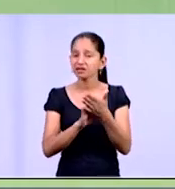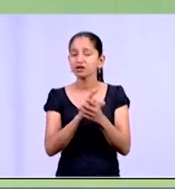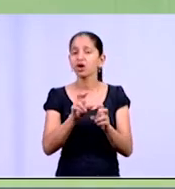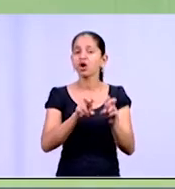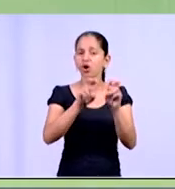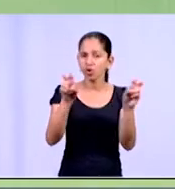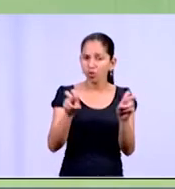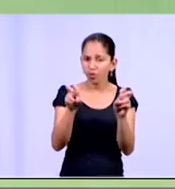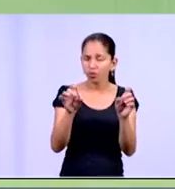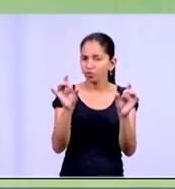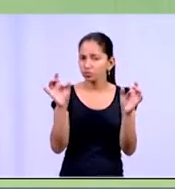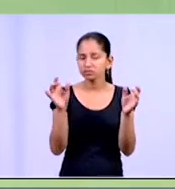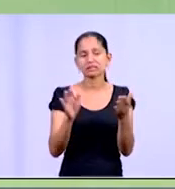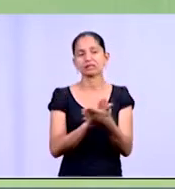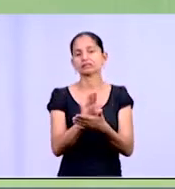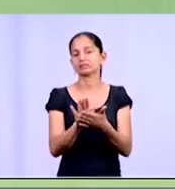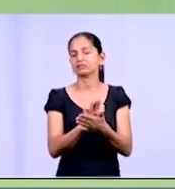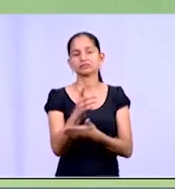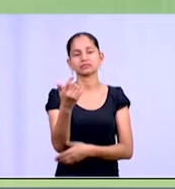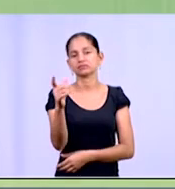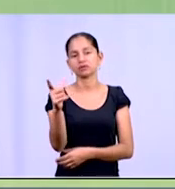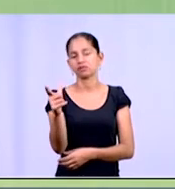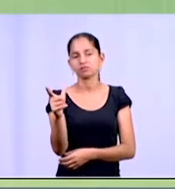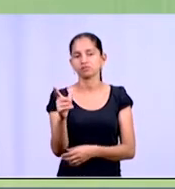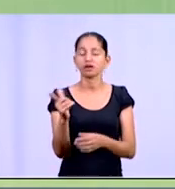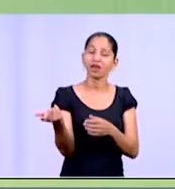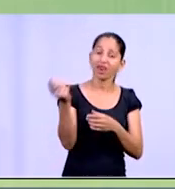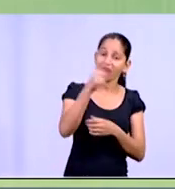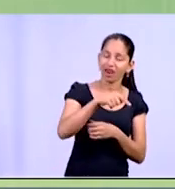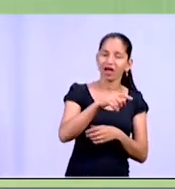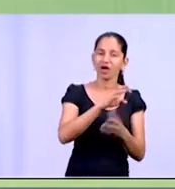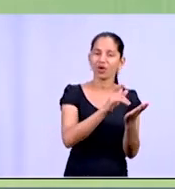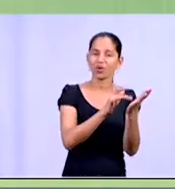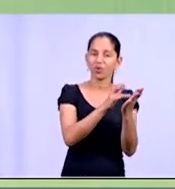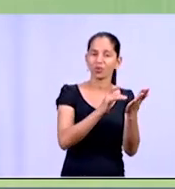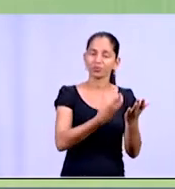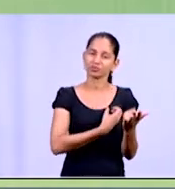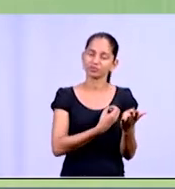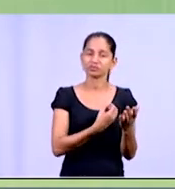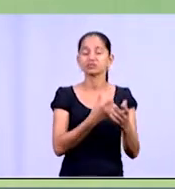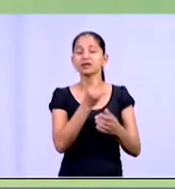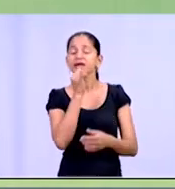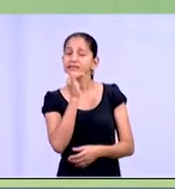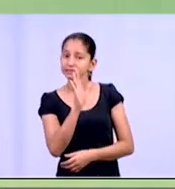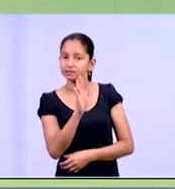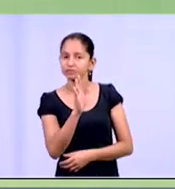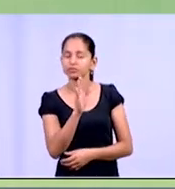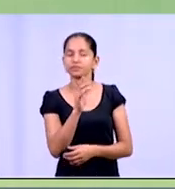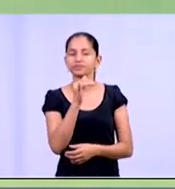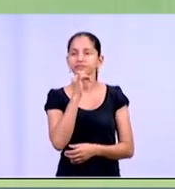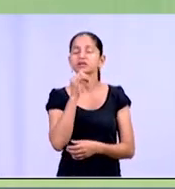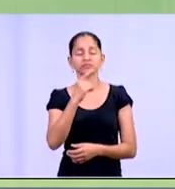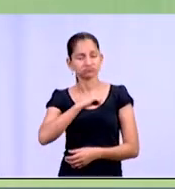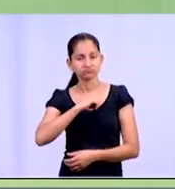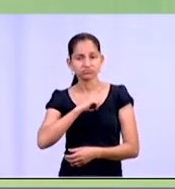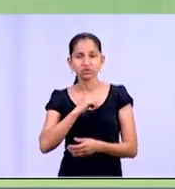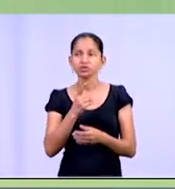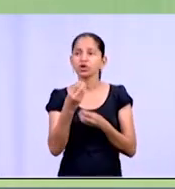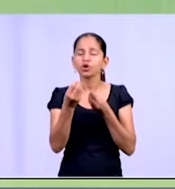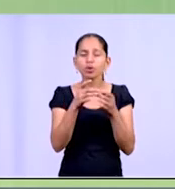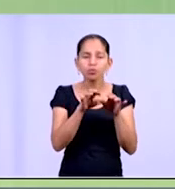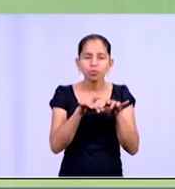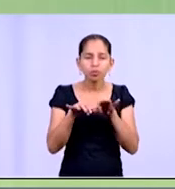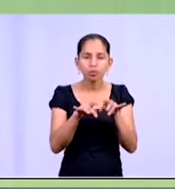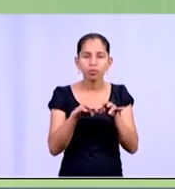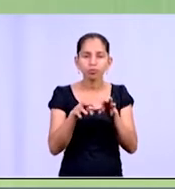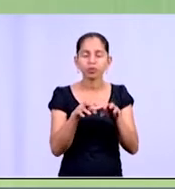era nada mais do que uma calculadora. Então, tinha a interface de entrada, esse tecladozinho